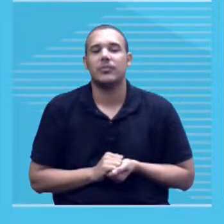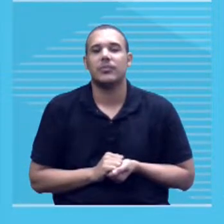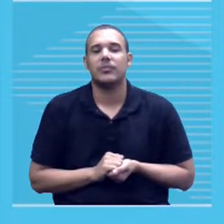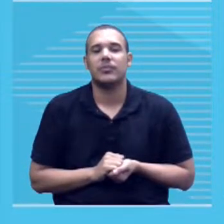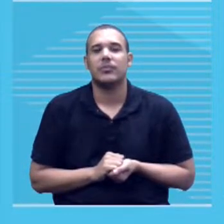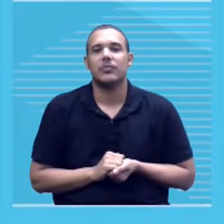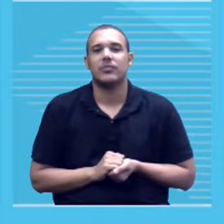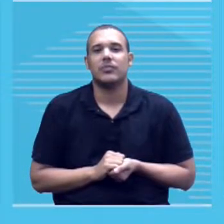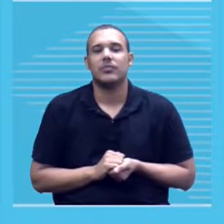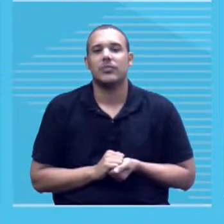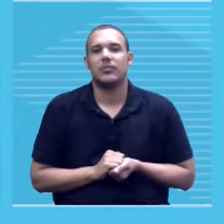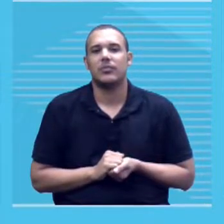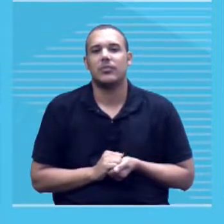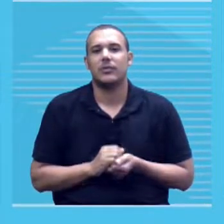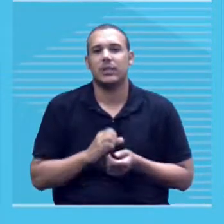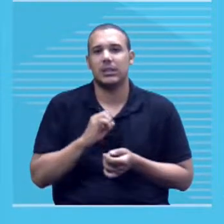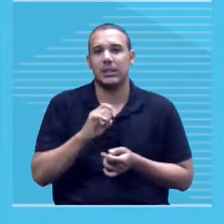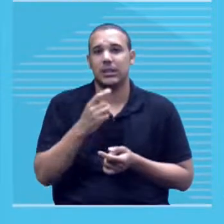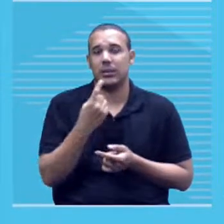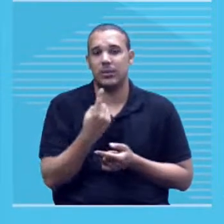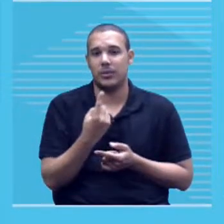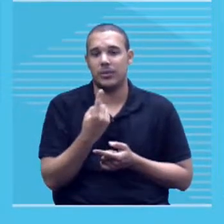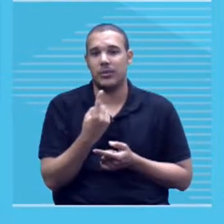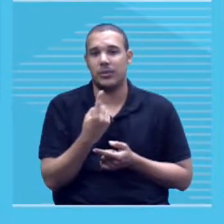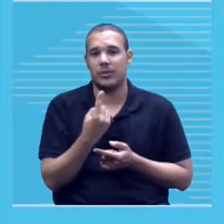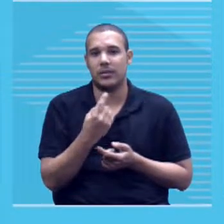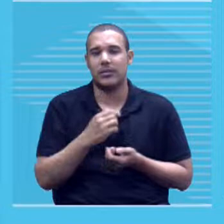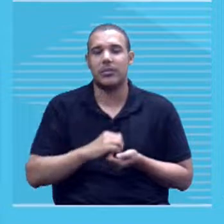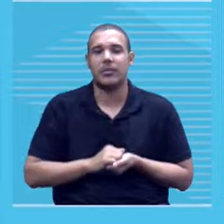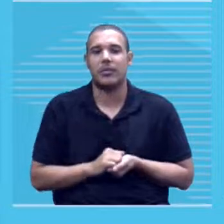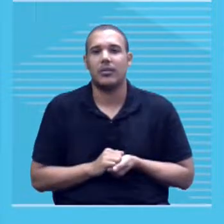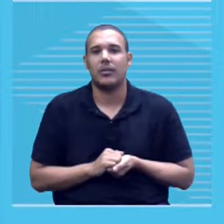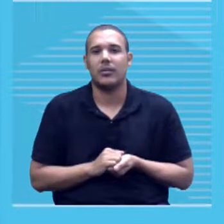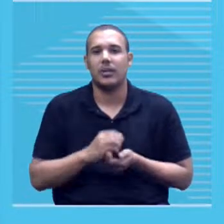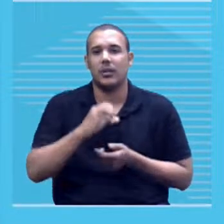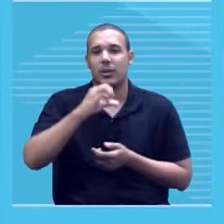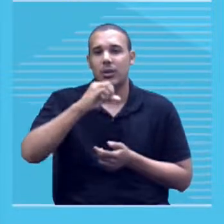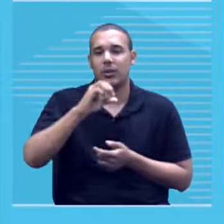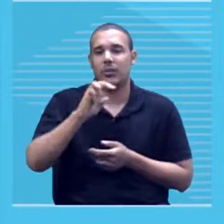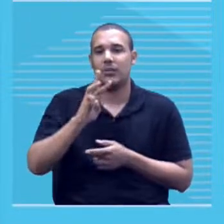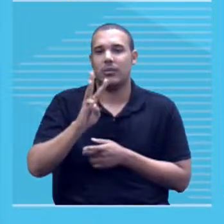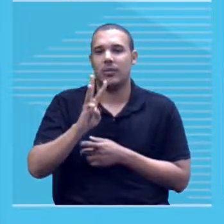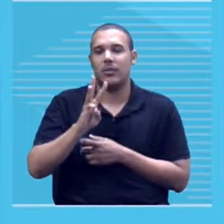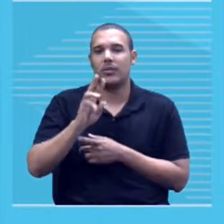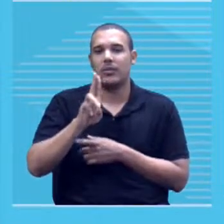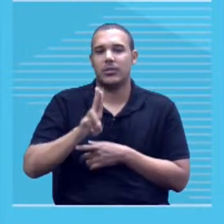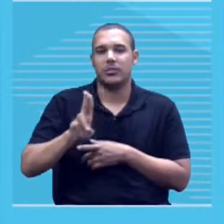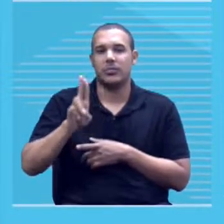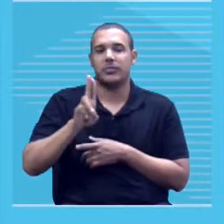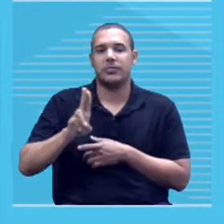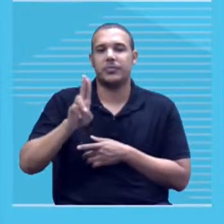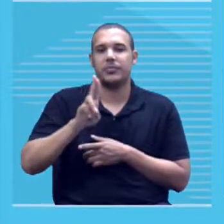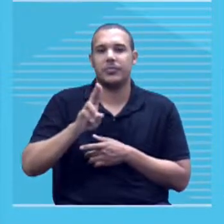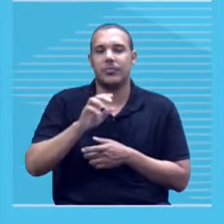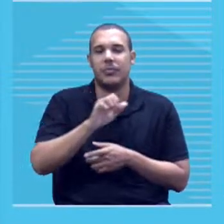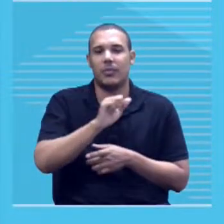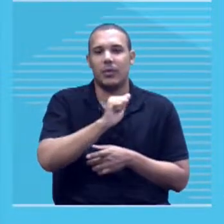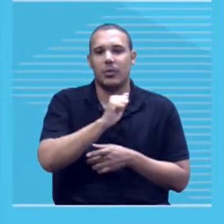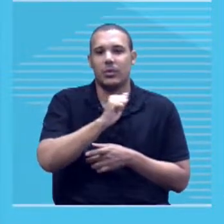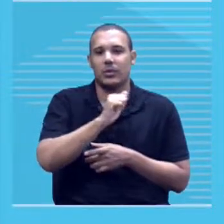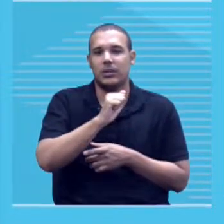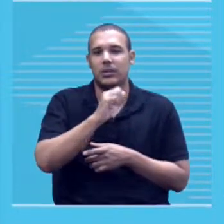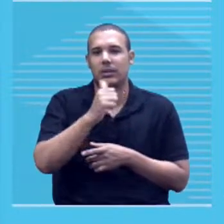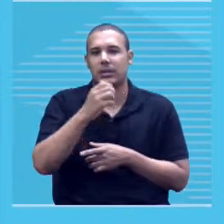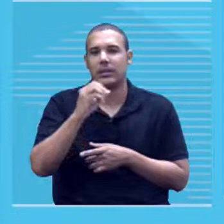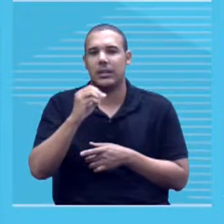lâmpada. Se ele quer apenas uma lâmpada, então seria mesmo esses 9 watts utilizados. 810 dividido por